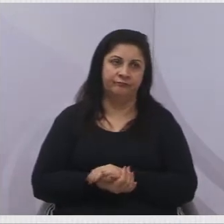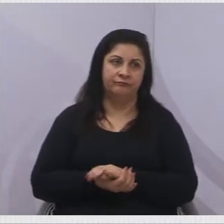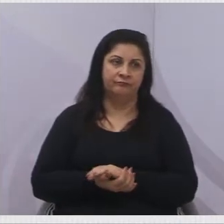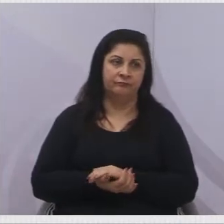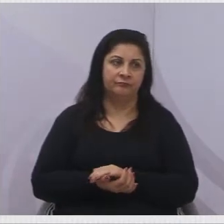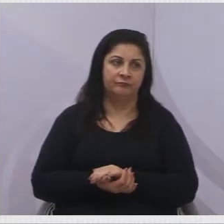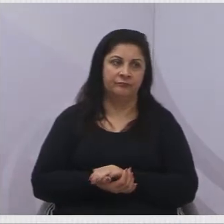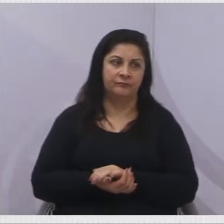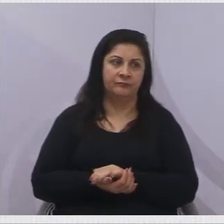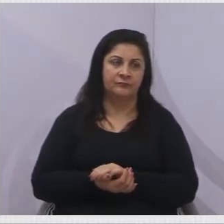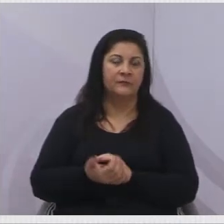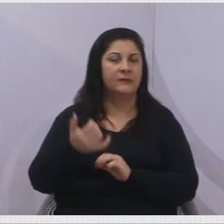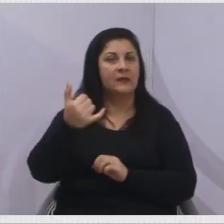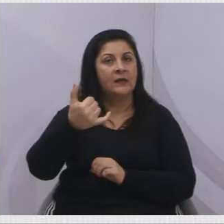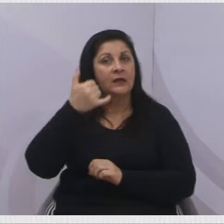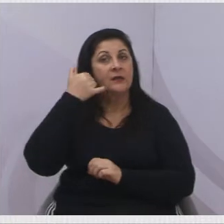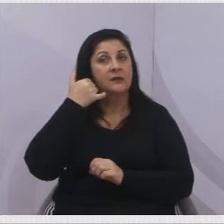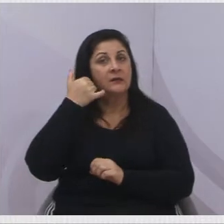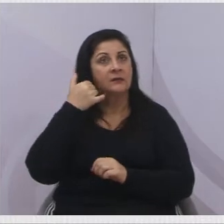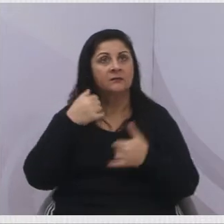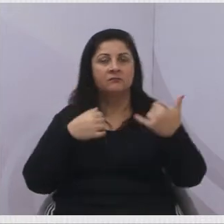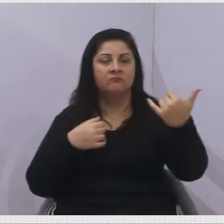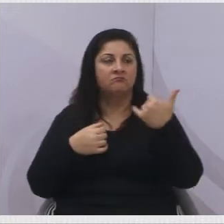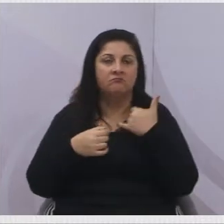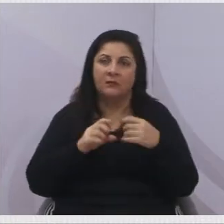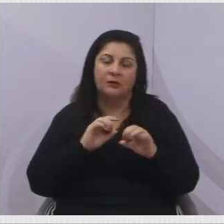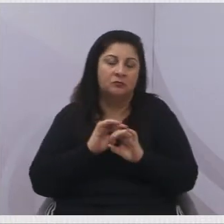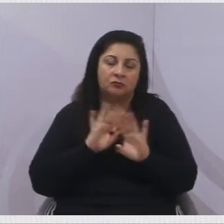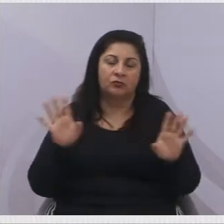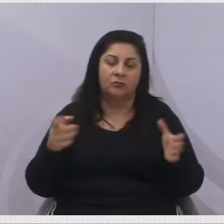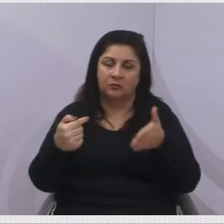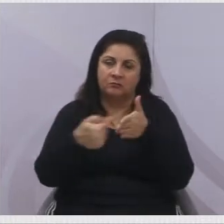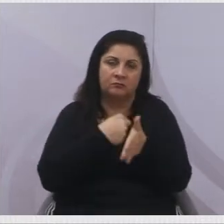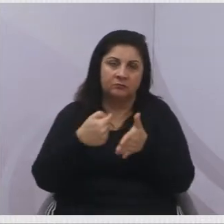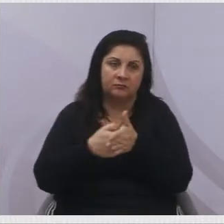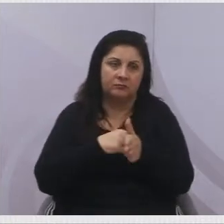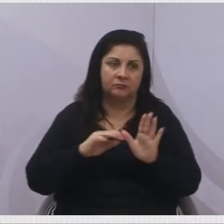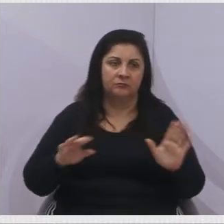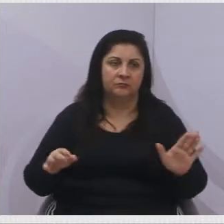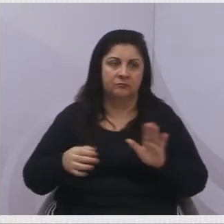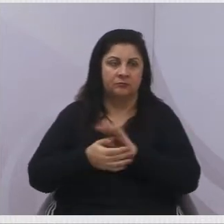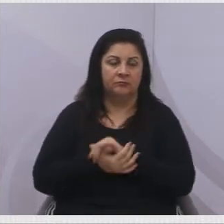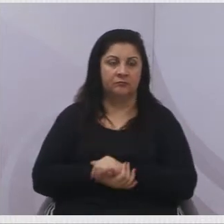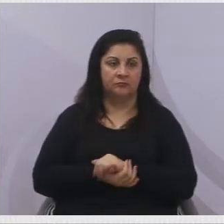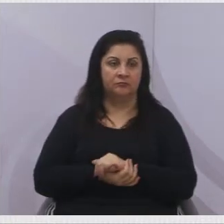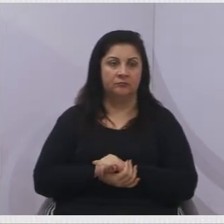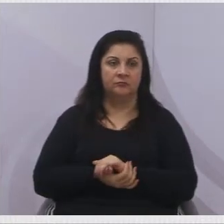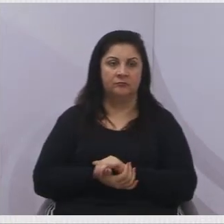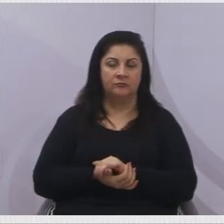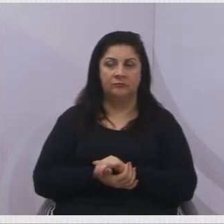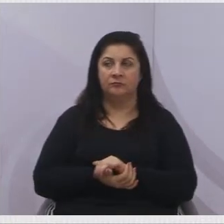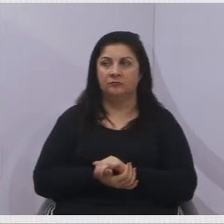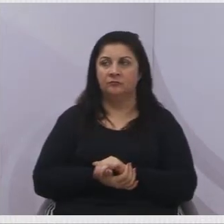8.324. Chamadas para informações, uma redução de 20.173 para